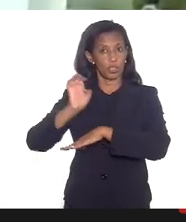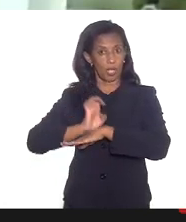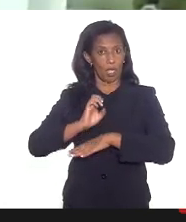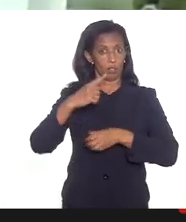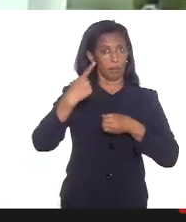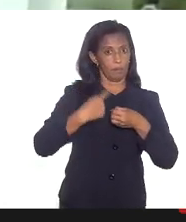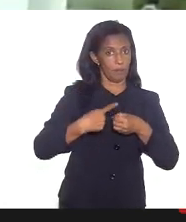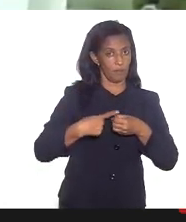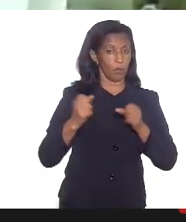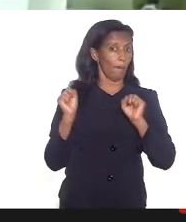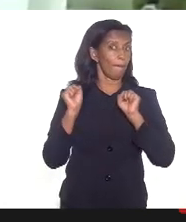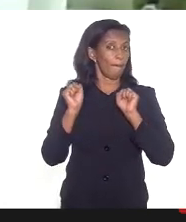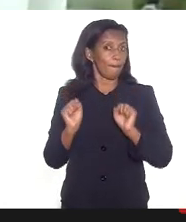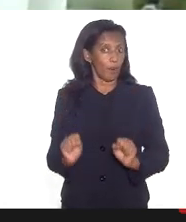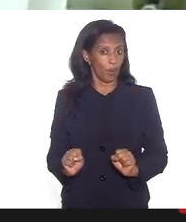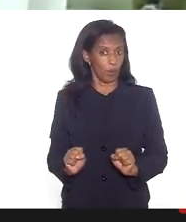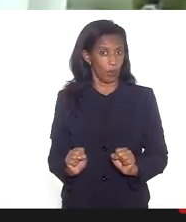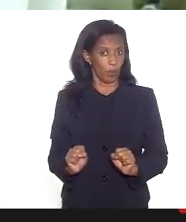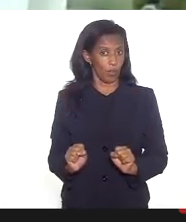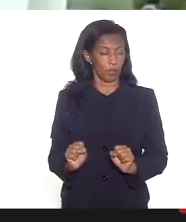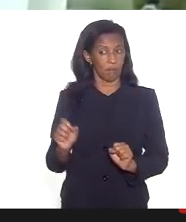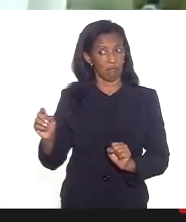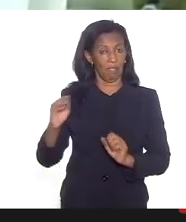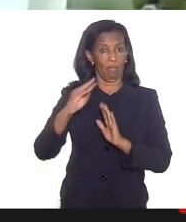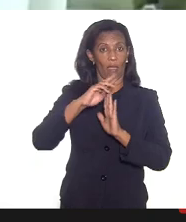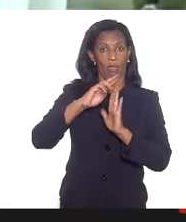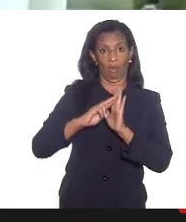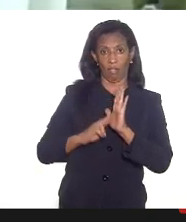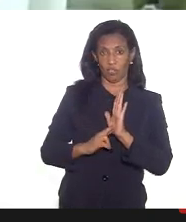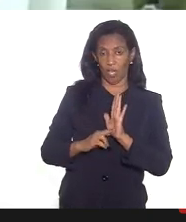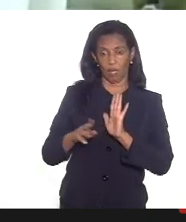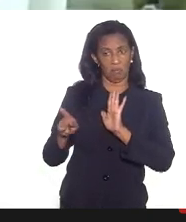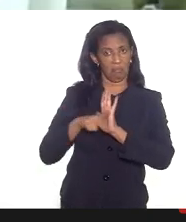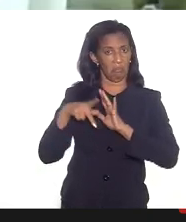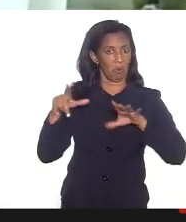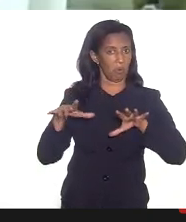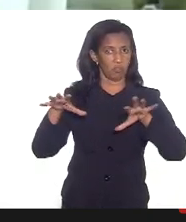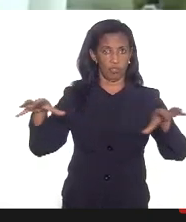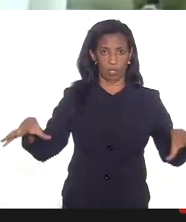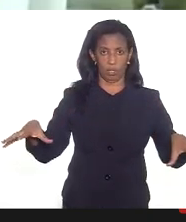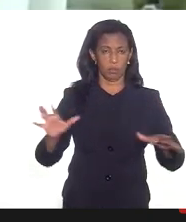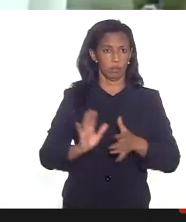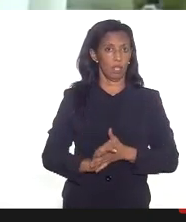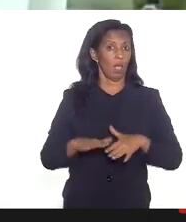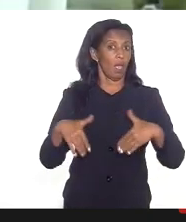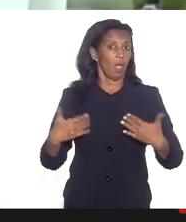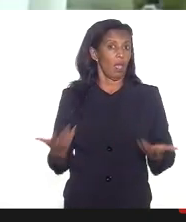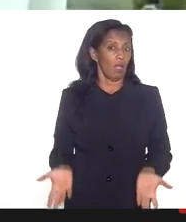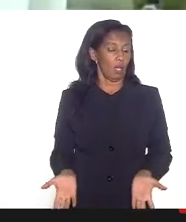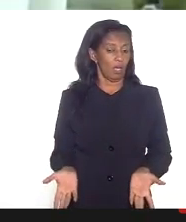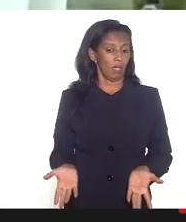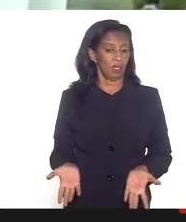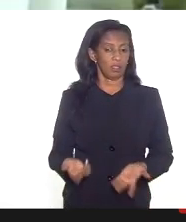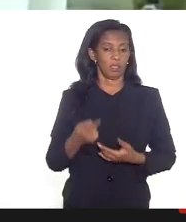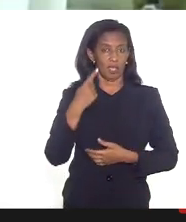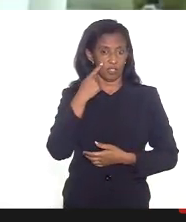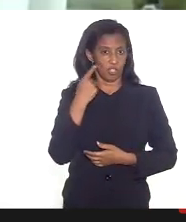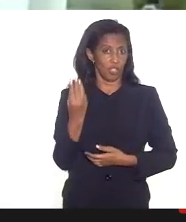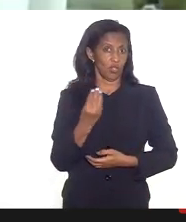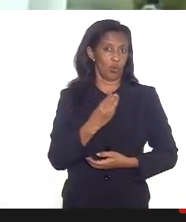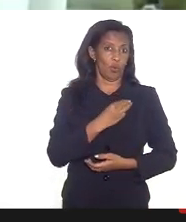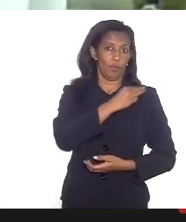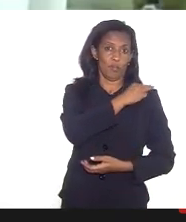municípios pode estabelecer as regras E aí é uma questão a gente como o